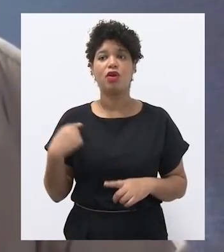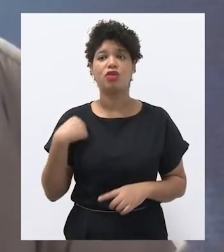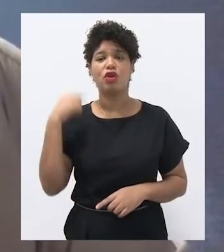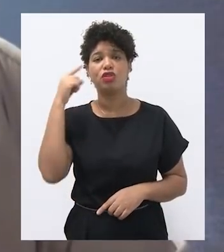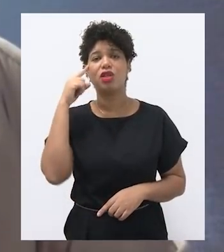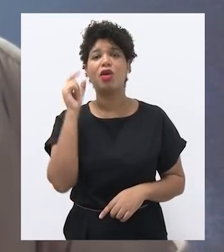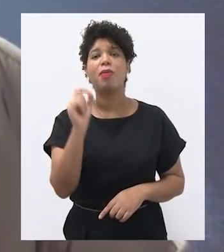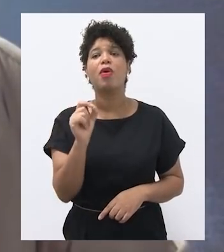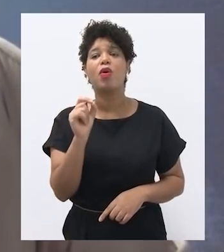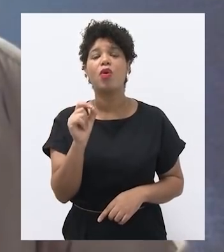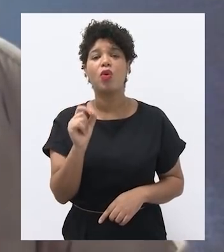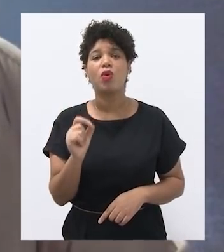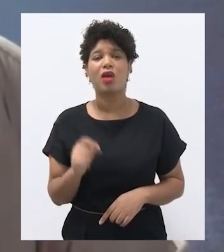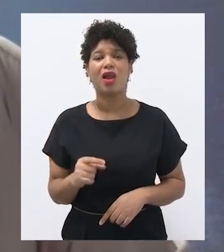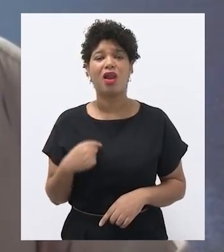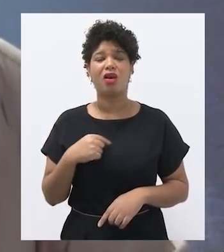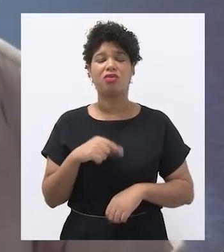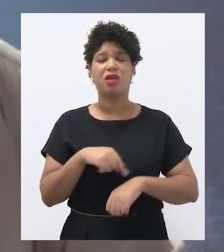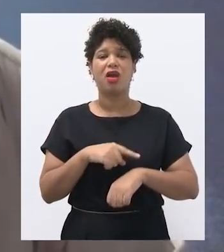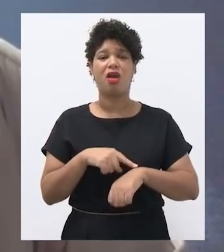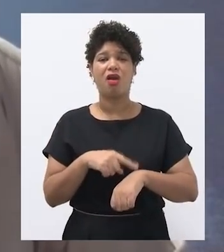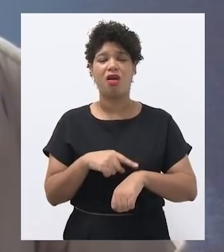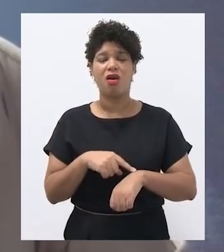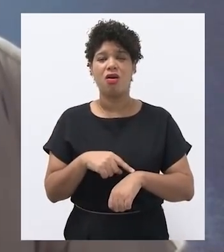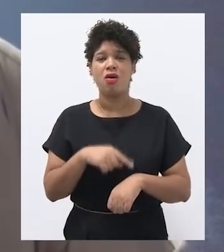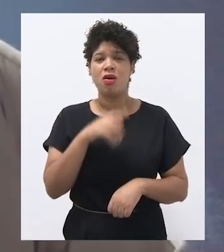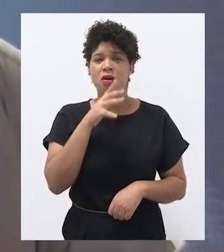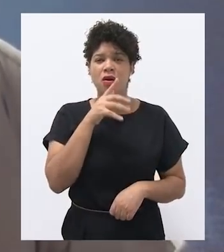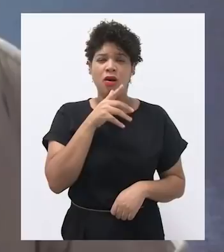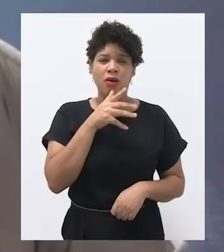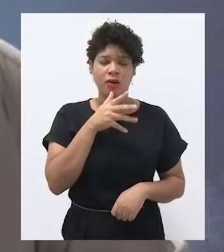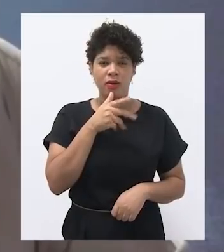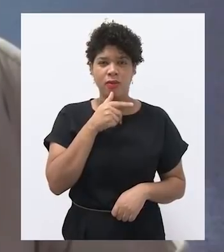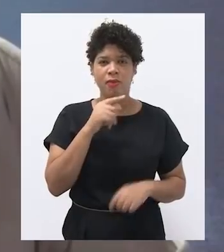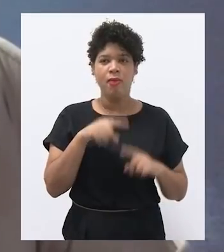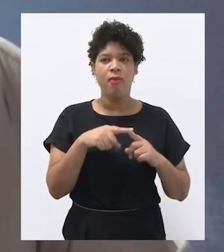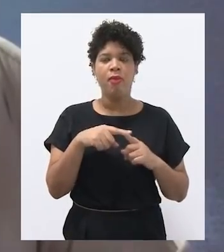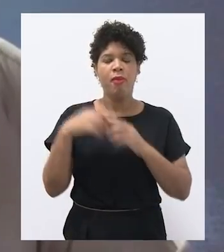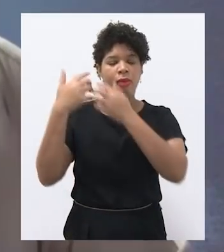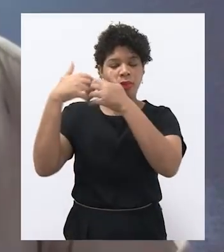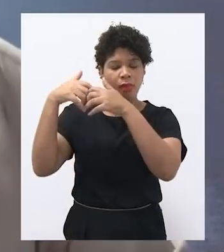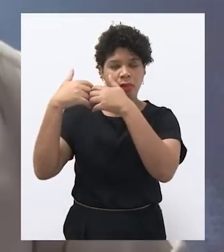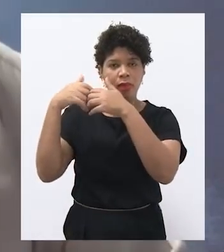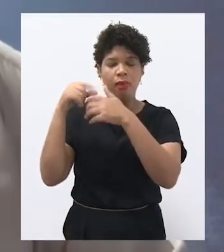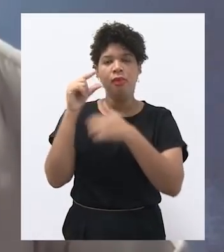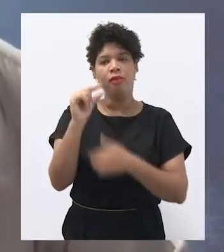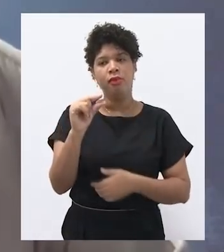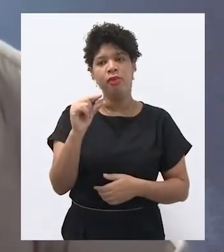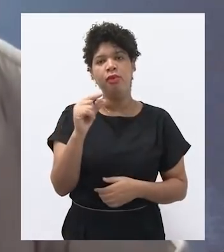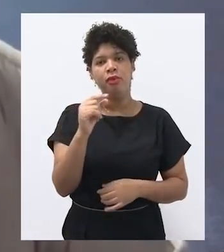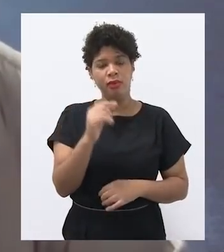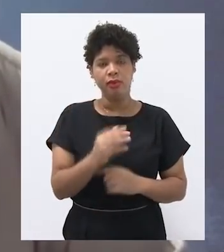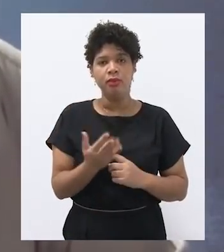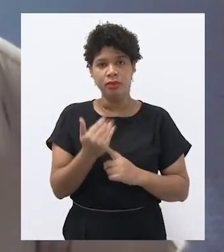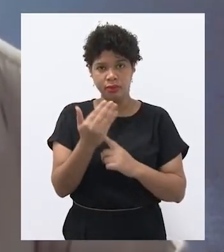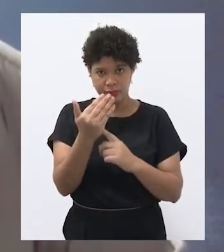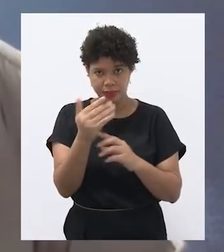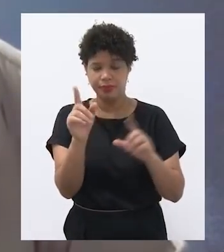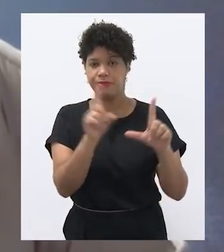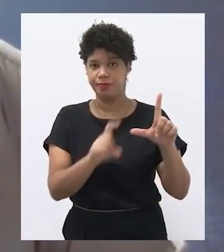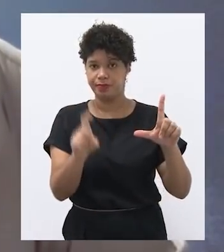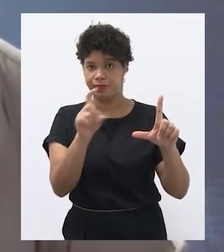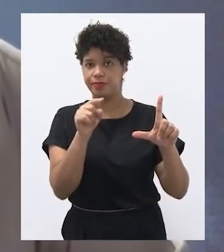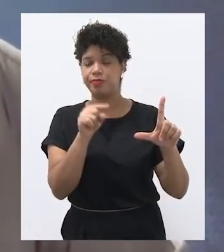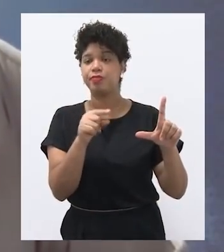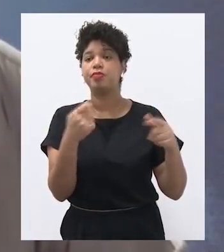com serviços operacionais e pensa muito pouco. a tecnologia, o trabalho digital, na